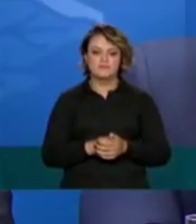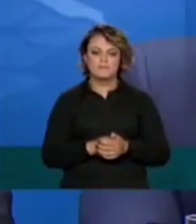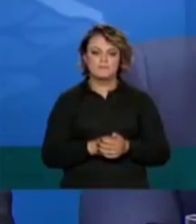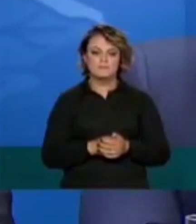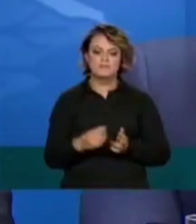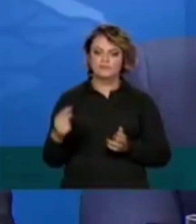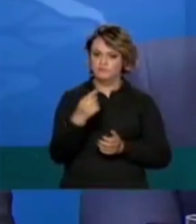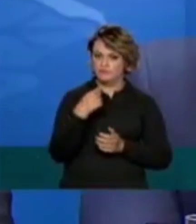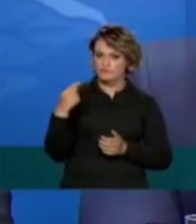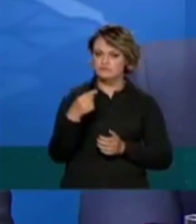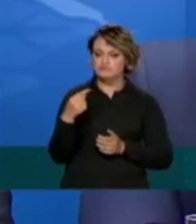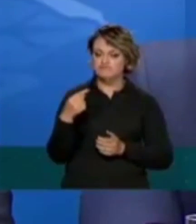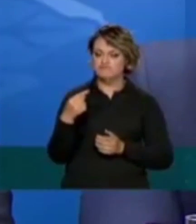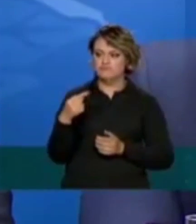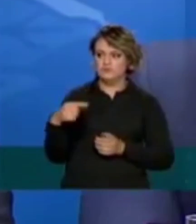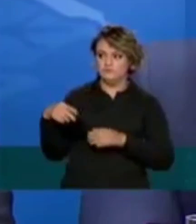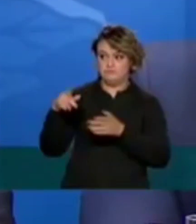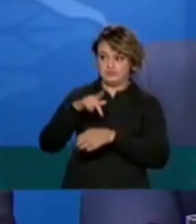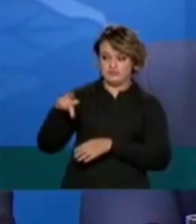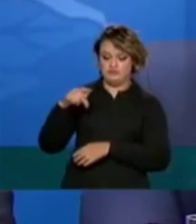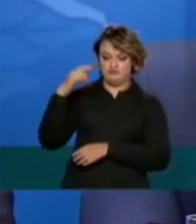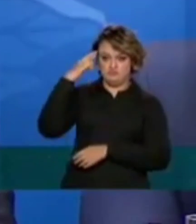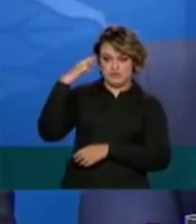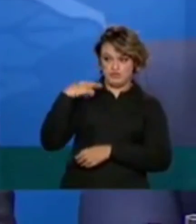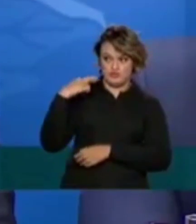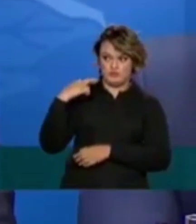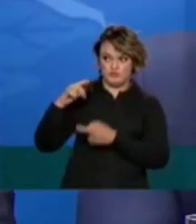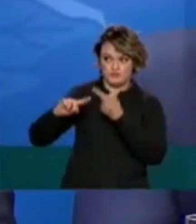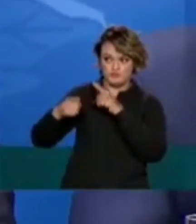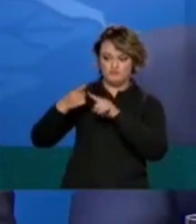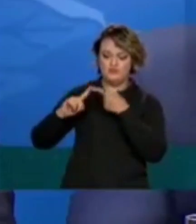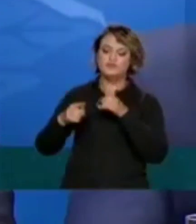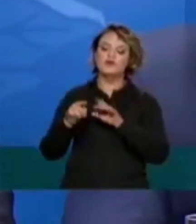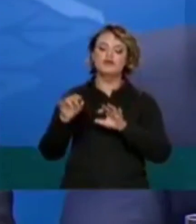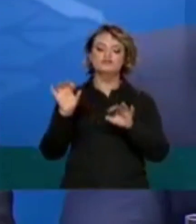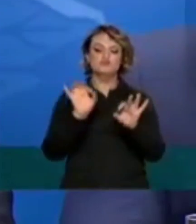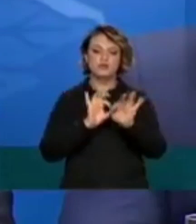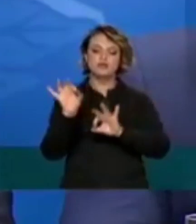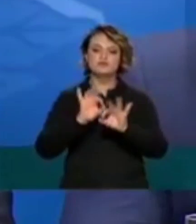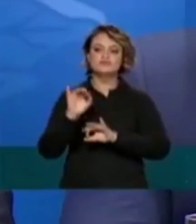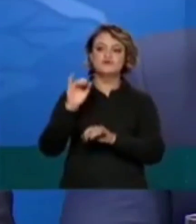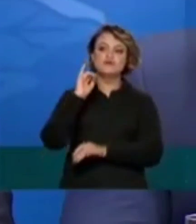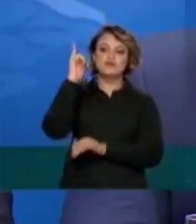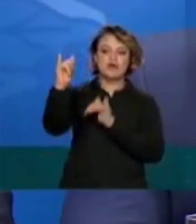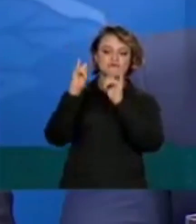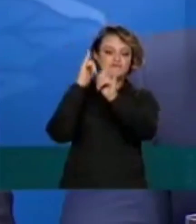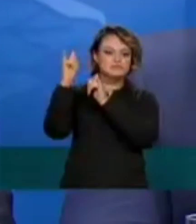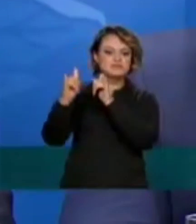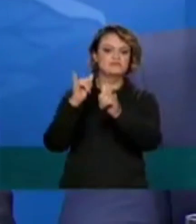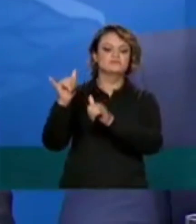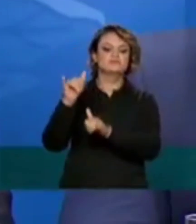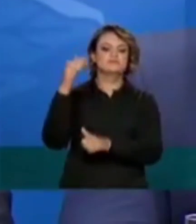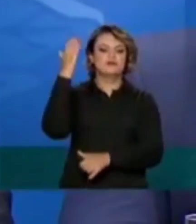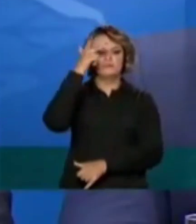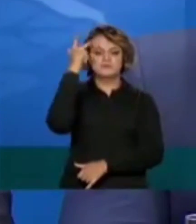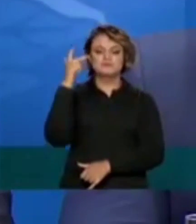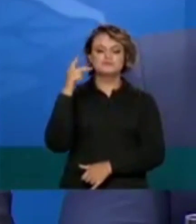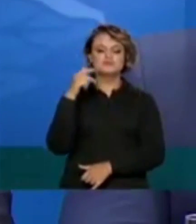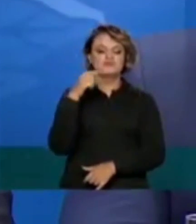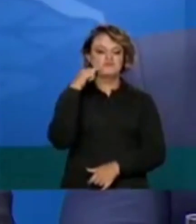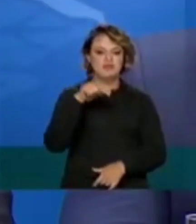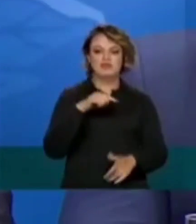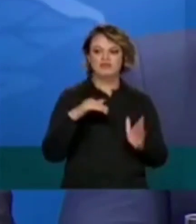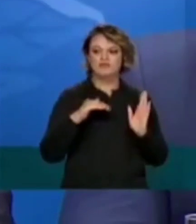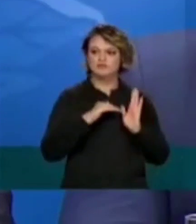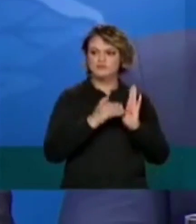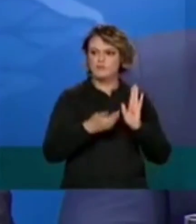numa iniciativa do presidente Pacheco, produzimos uma correspondência para que eles ficassem cientes da insatisfação do Congresso